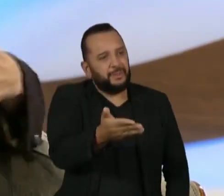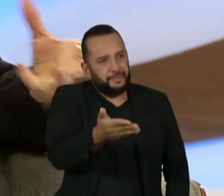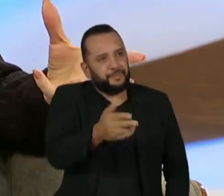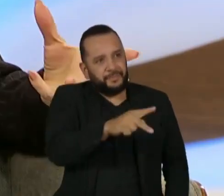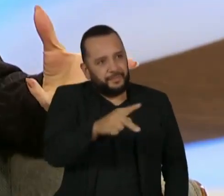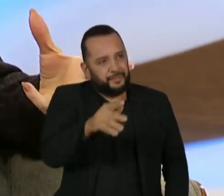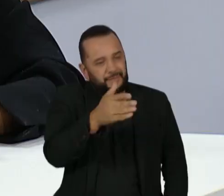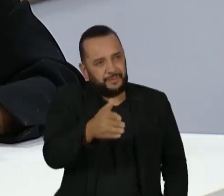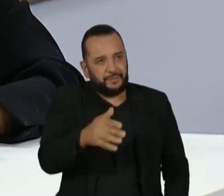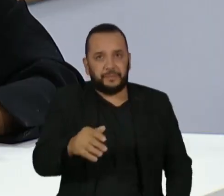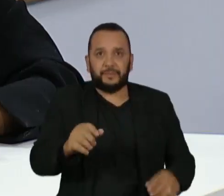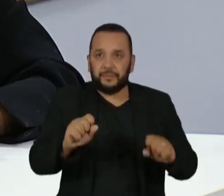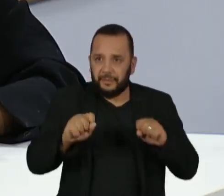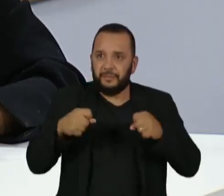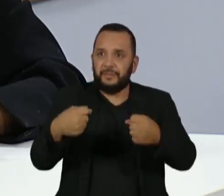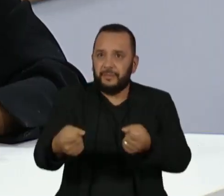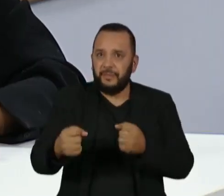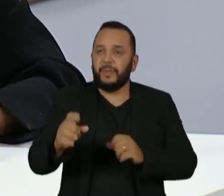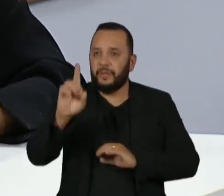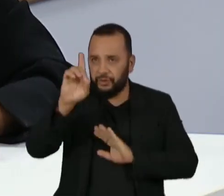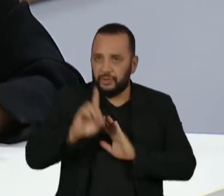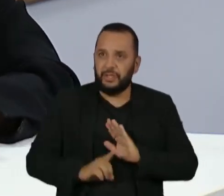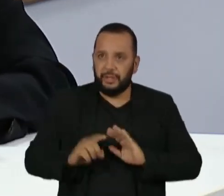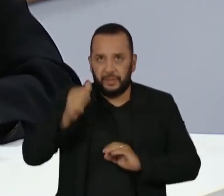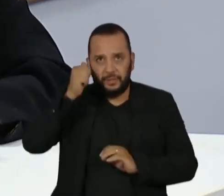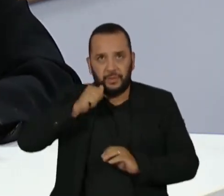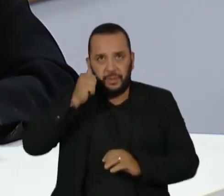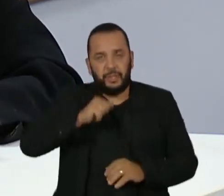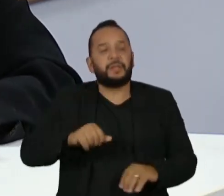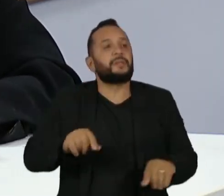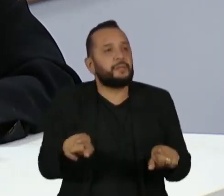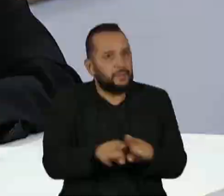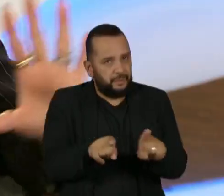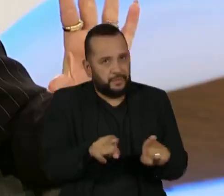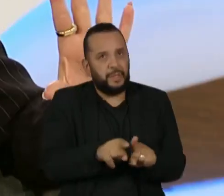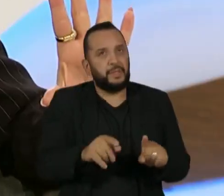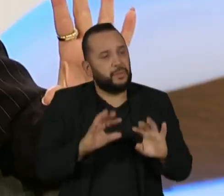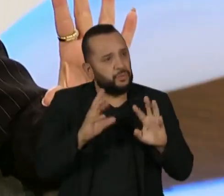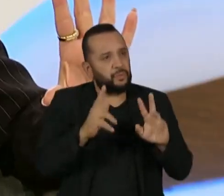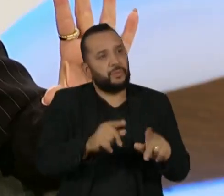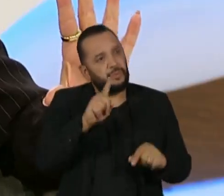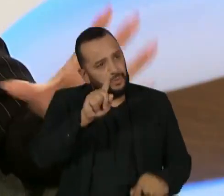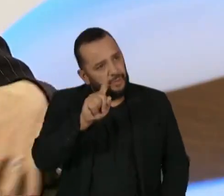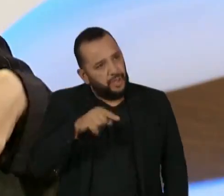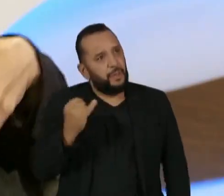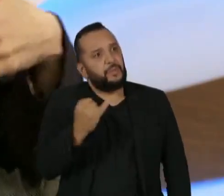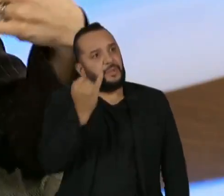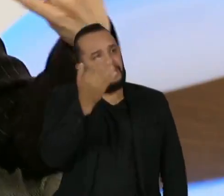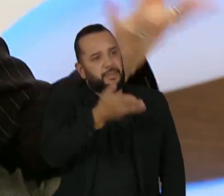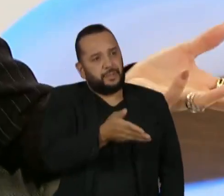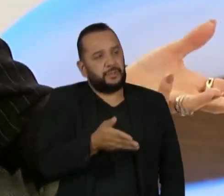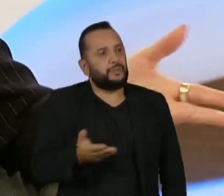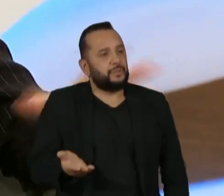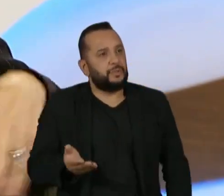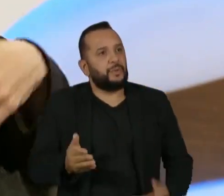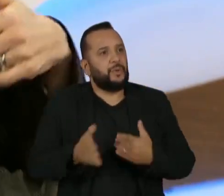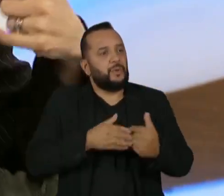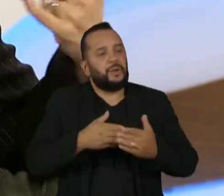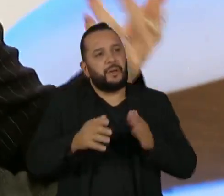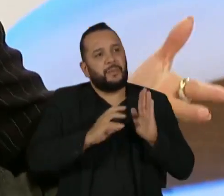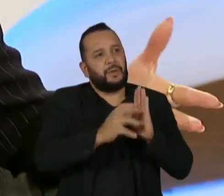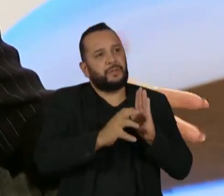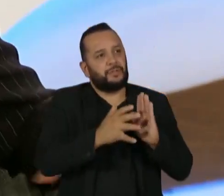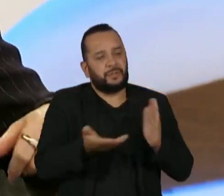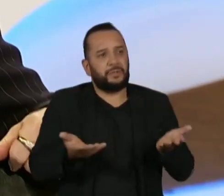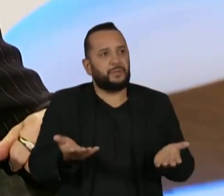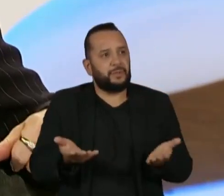opinião ou out defendendo os direitos das mulheres também muitas vezes ela para mim tudo isso é válido independente do partido do que